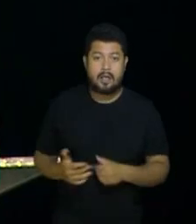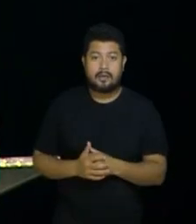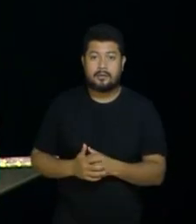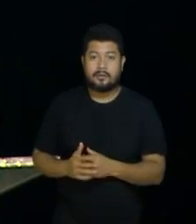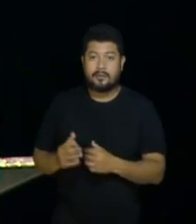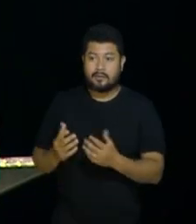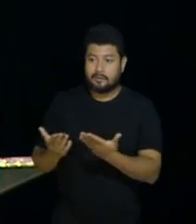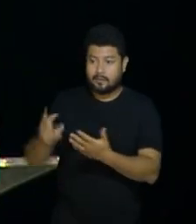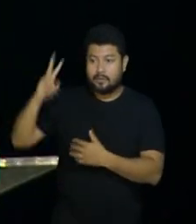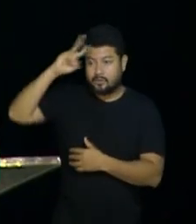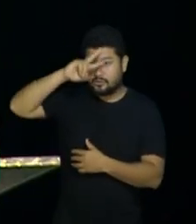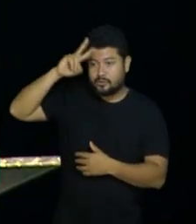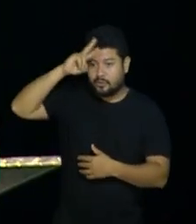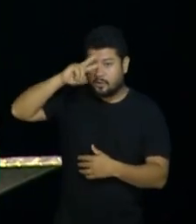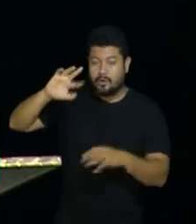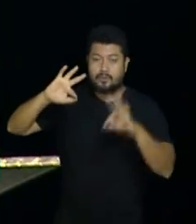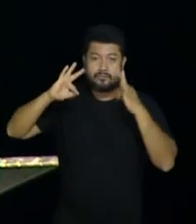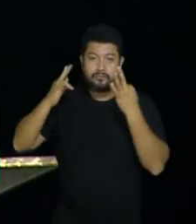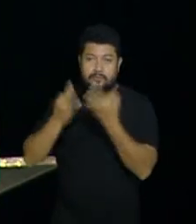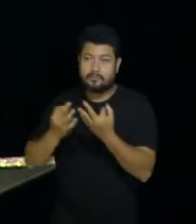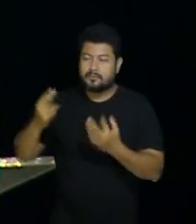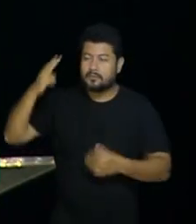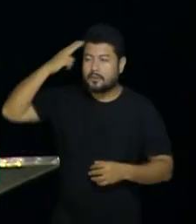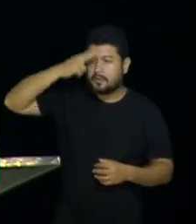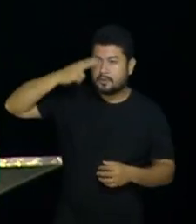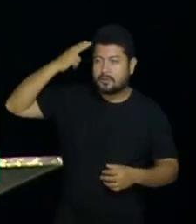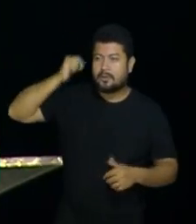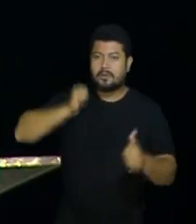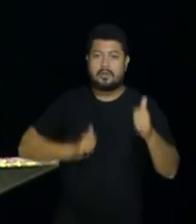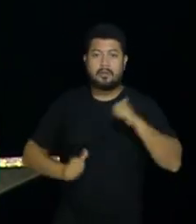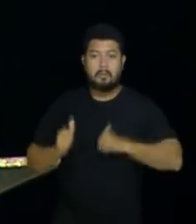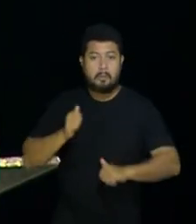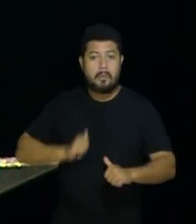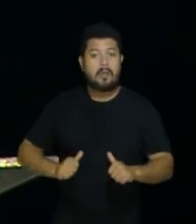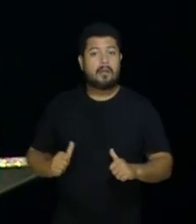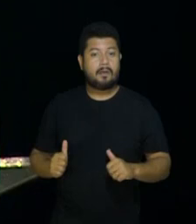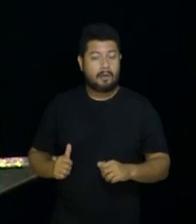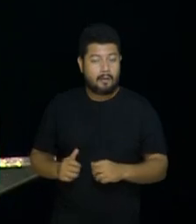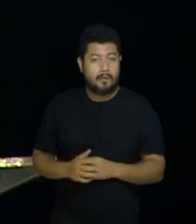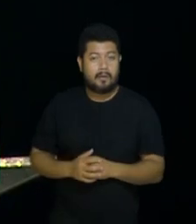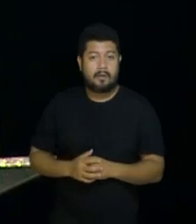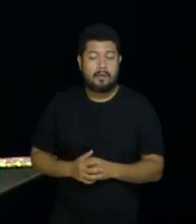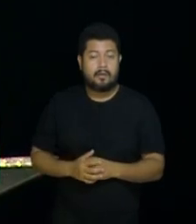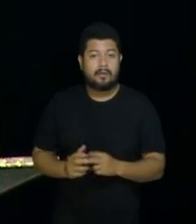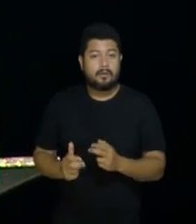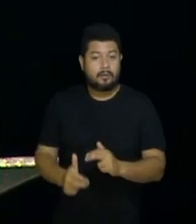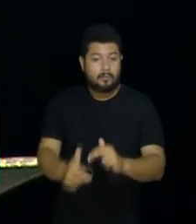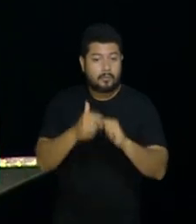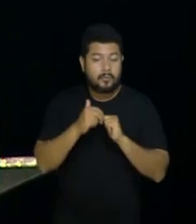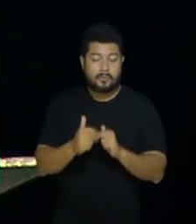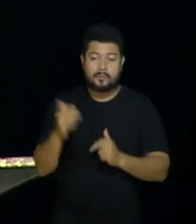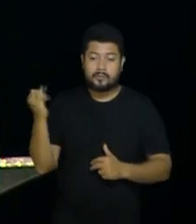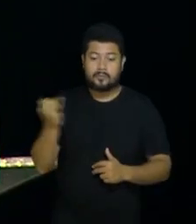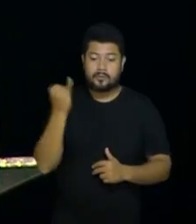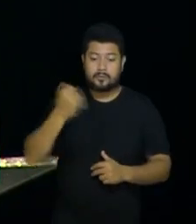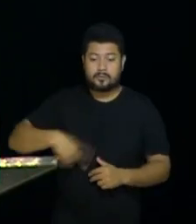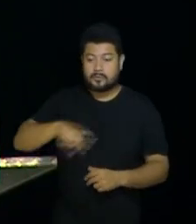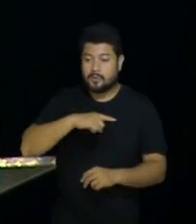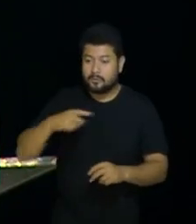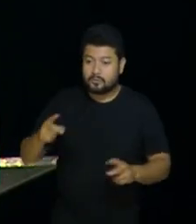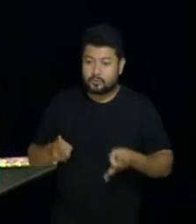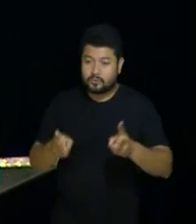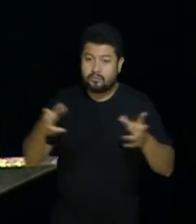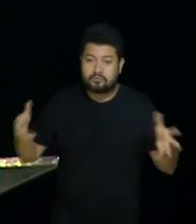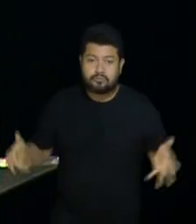uma família, sonhos e esperanças. Portanto, é fundamental que continuemos a promover